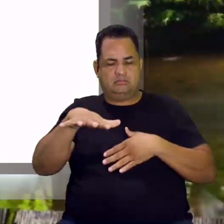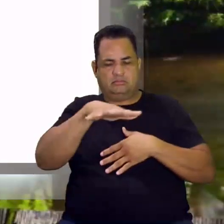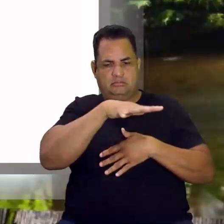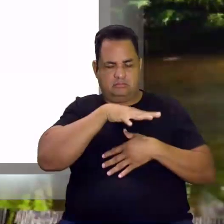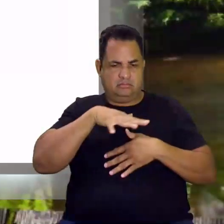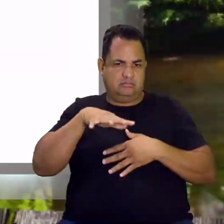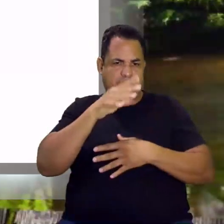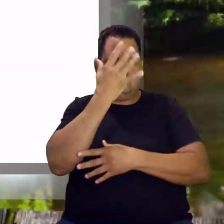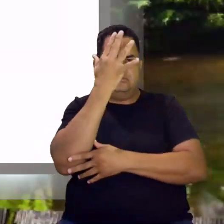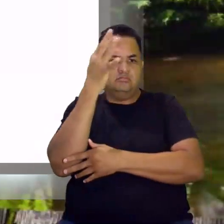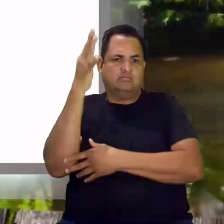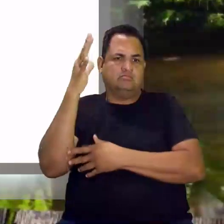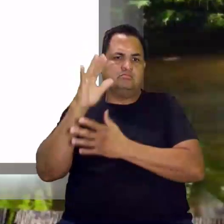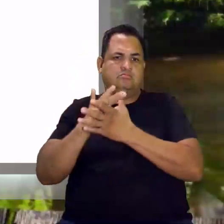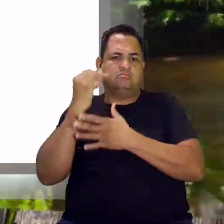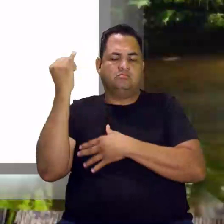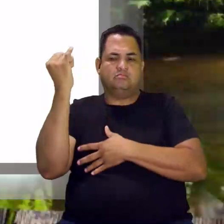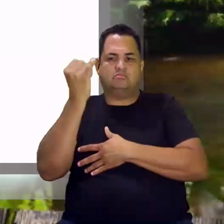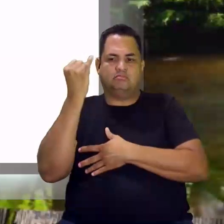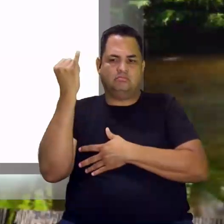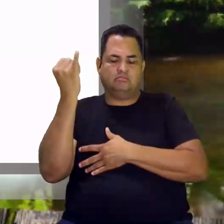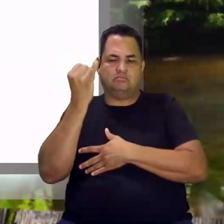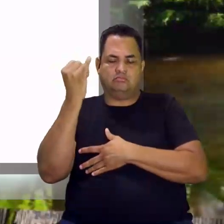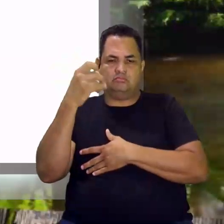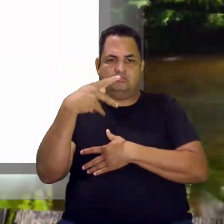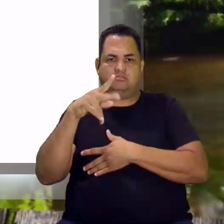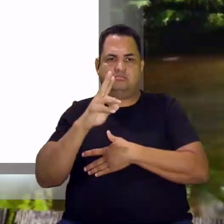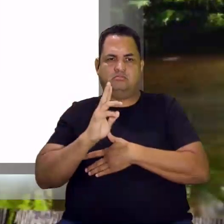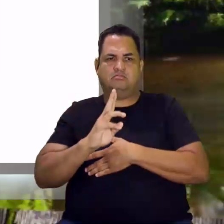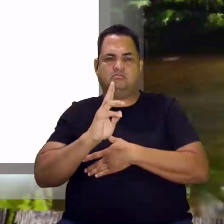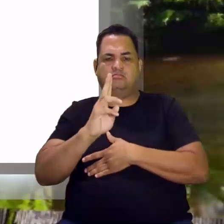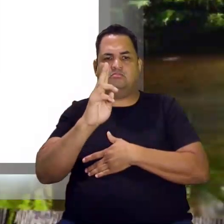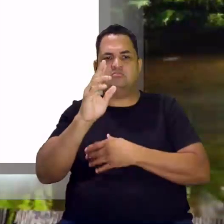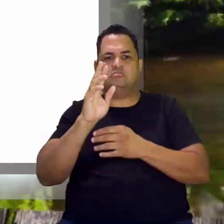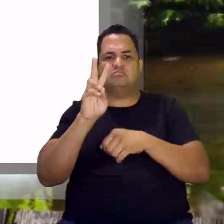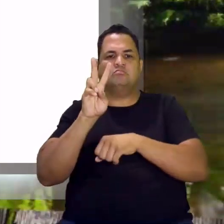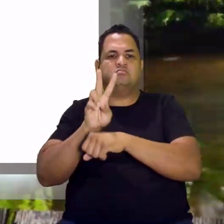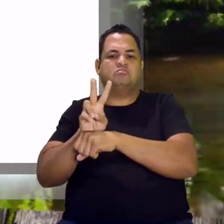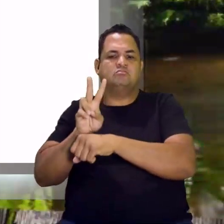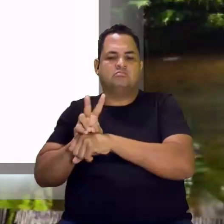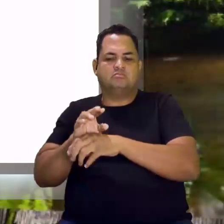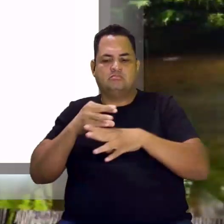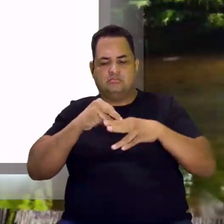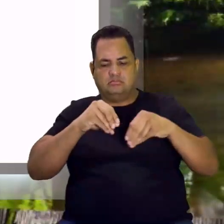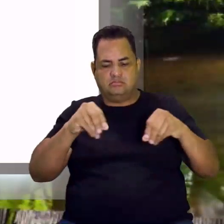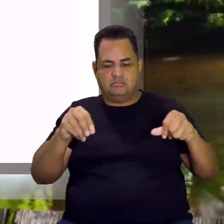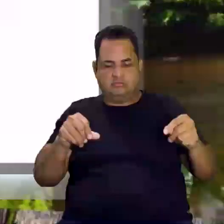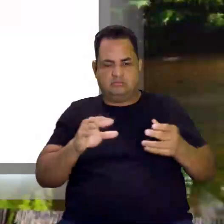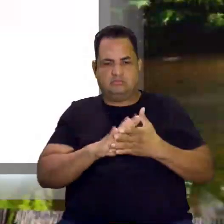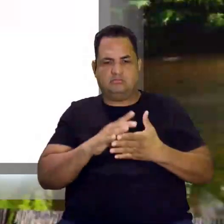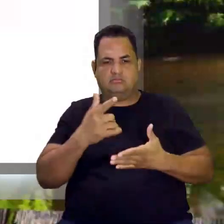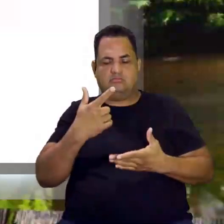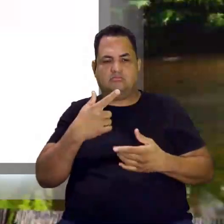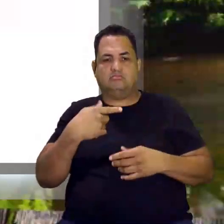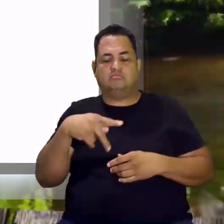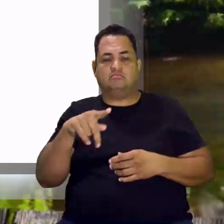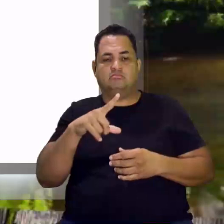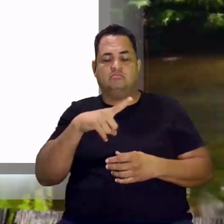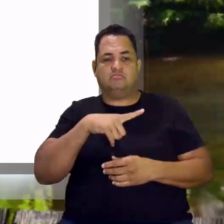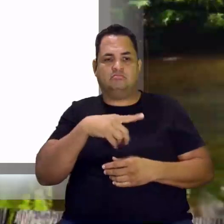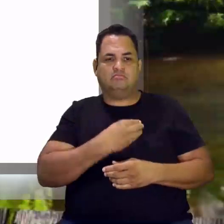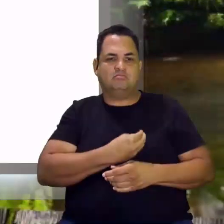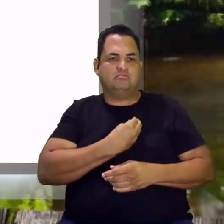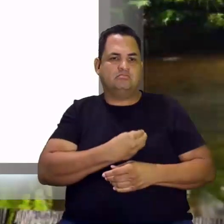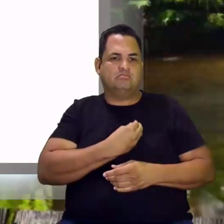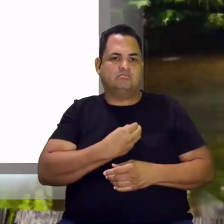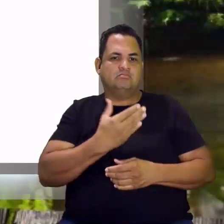cobertura vegetal é importantíssima para a manutenção e proteção desse solo, para que a vida que é mais